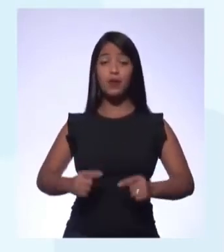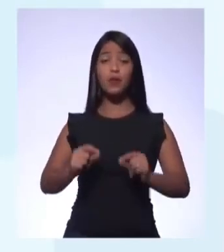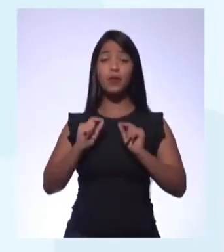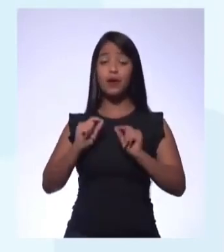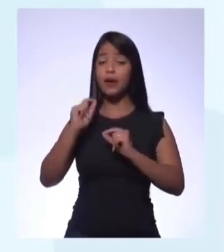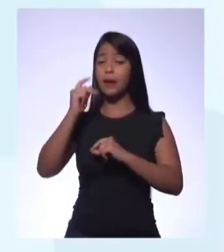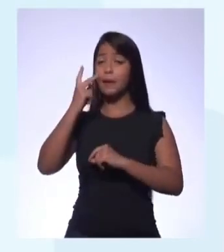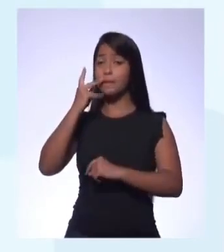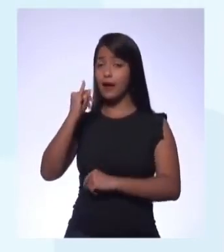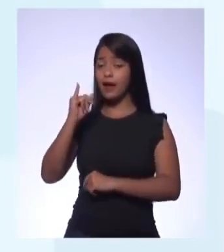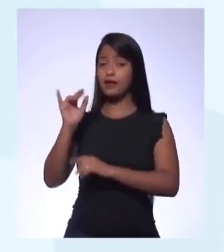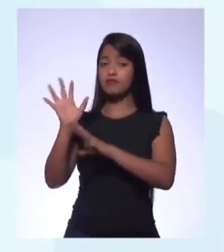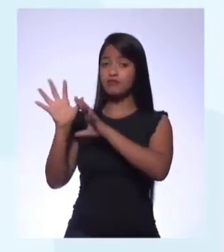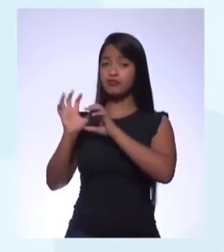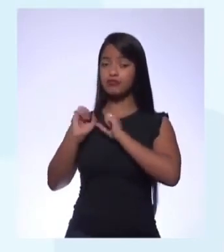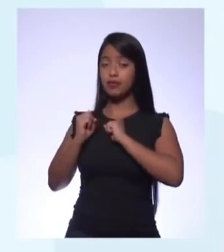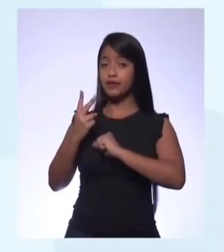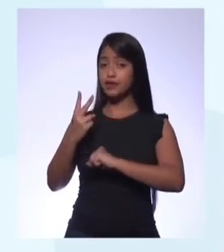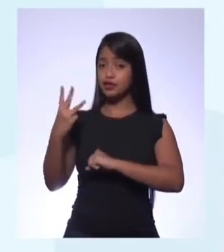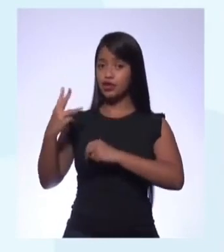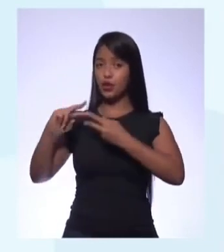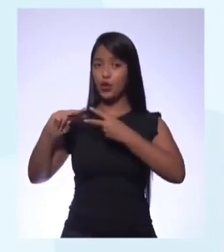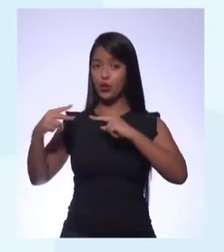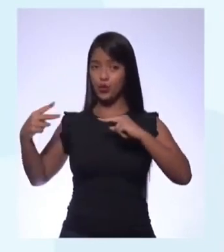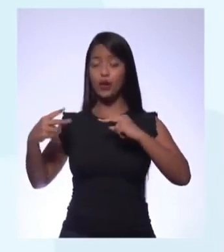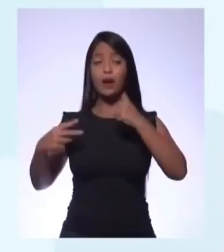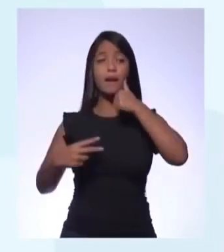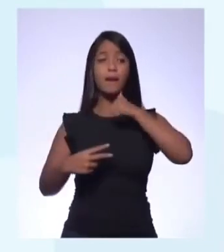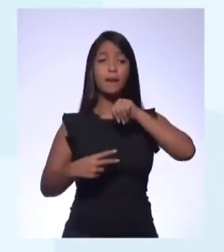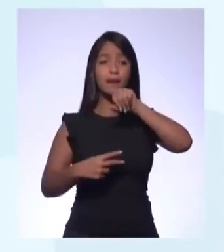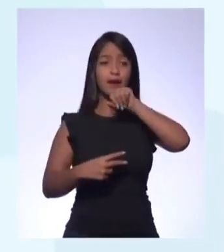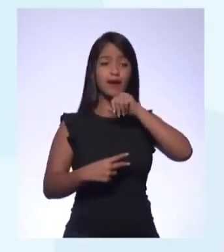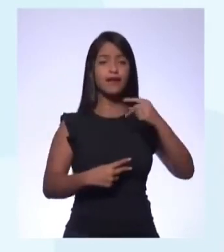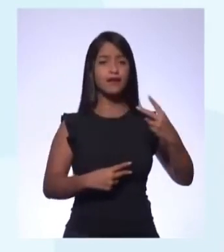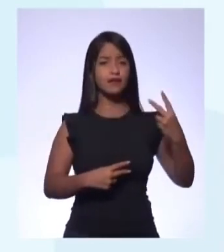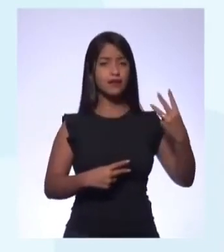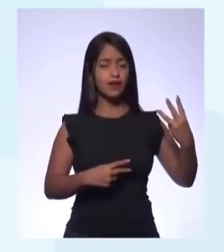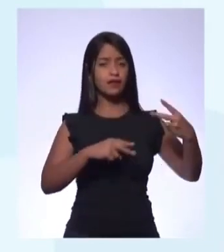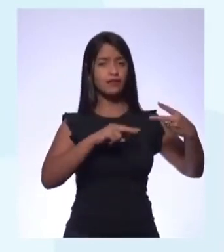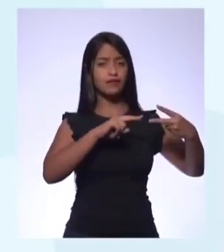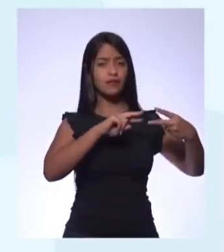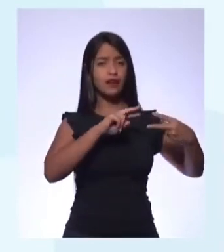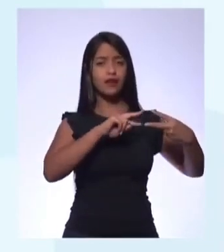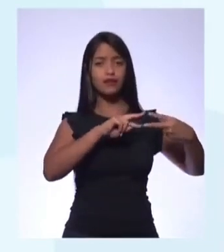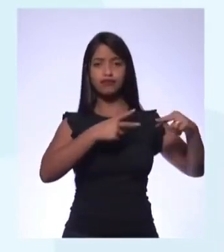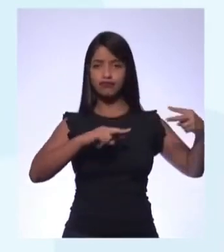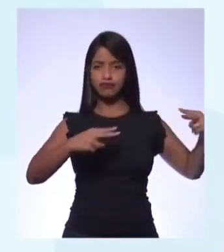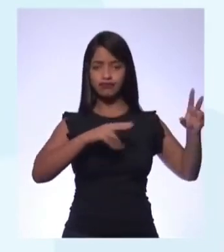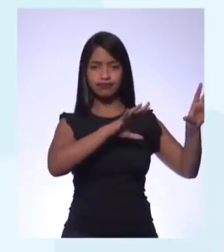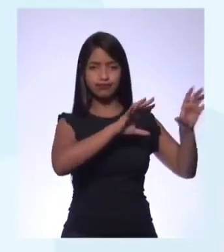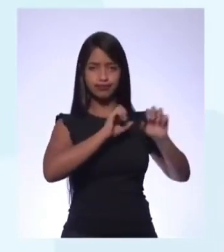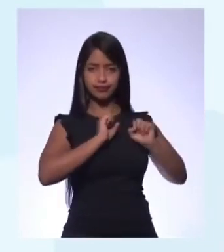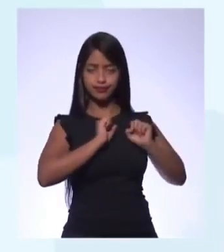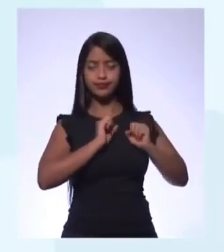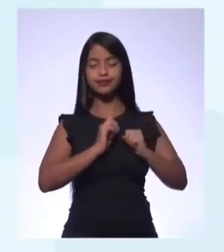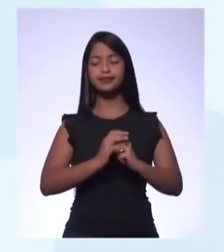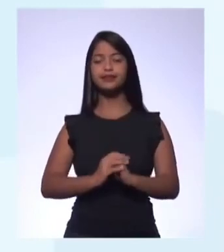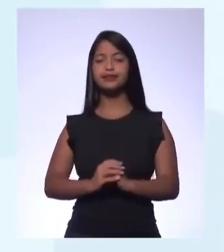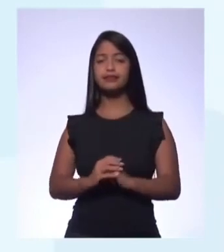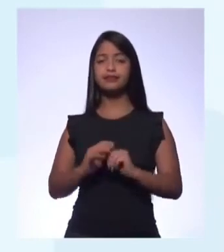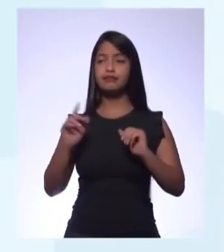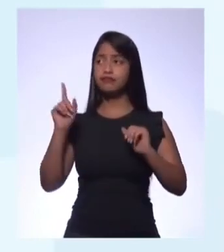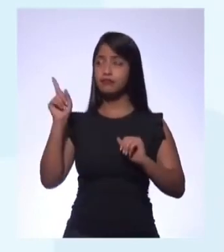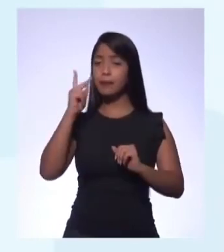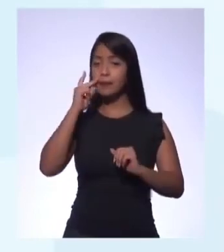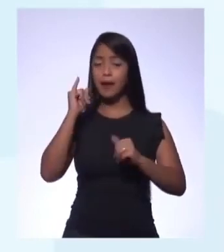gametes for your father and 23 gametes, 23 gametas for your mother, da sua mãe. Então, a junção